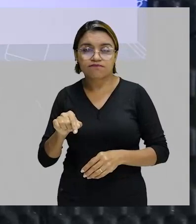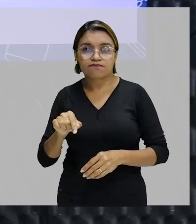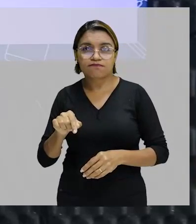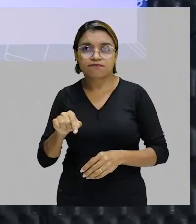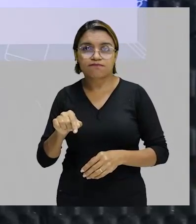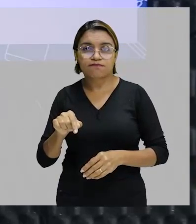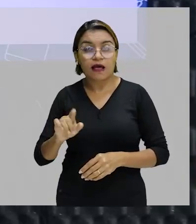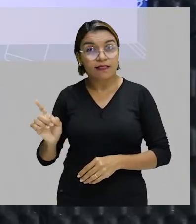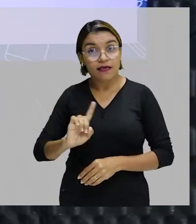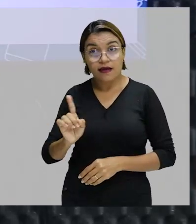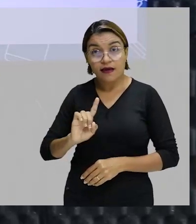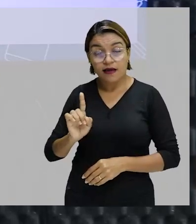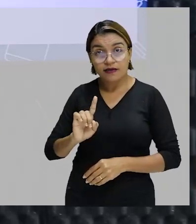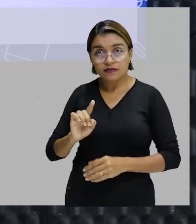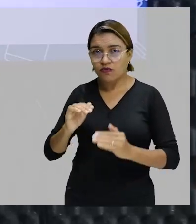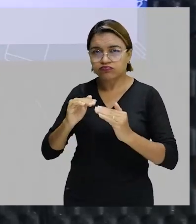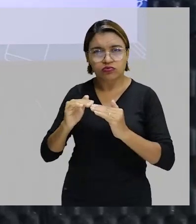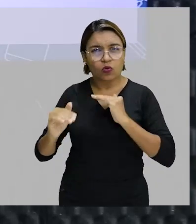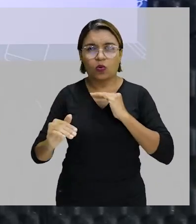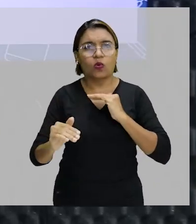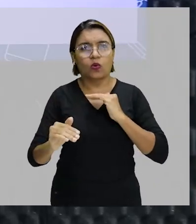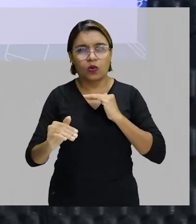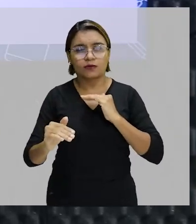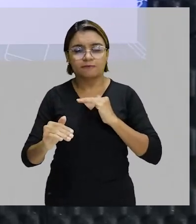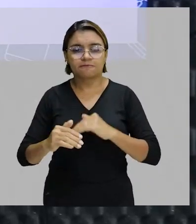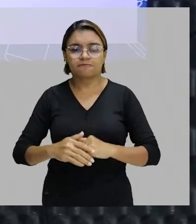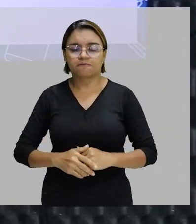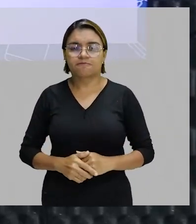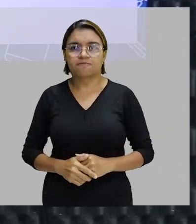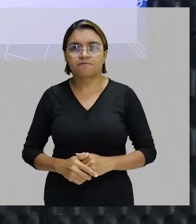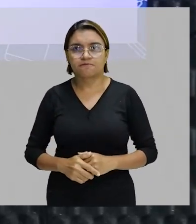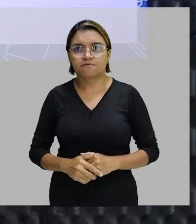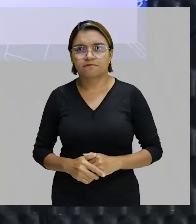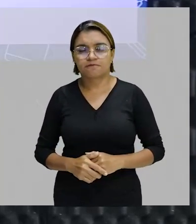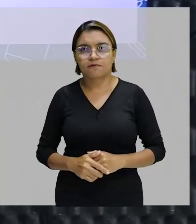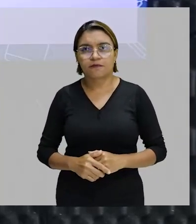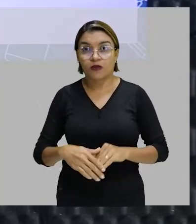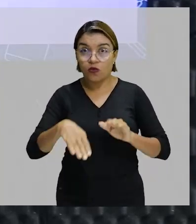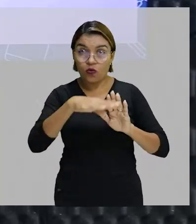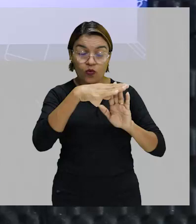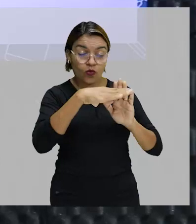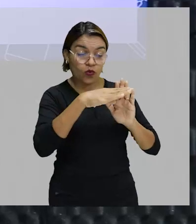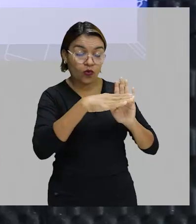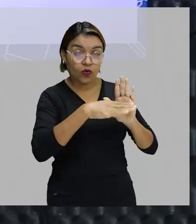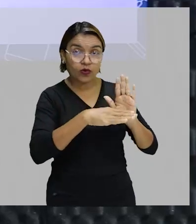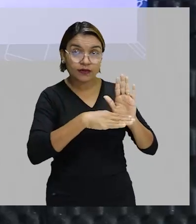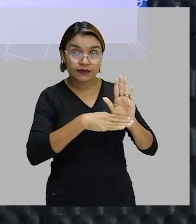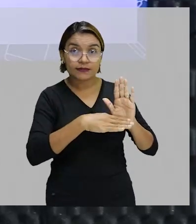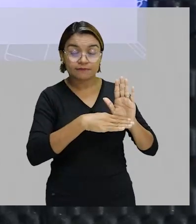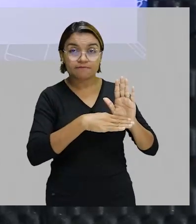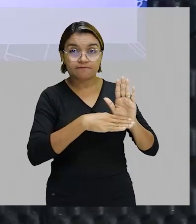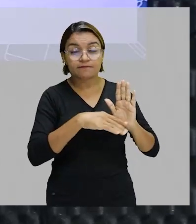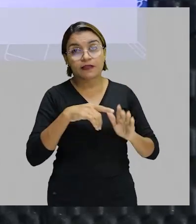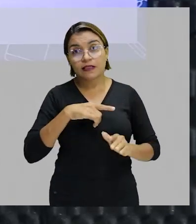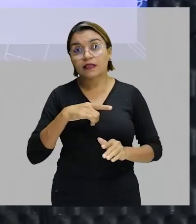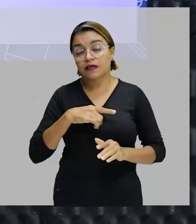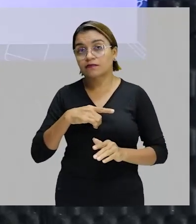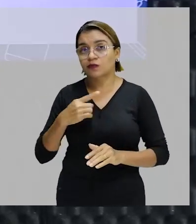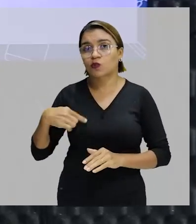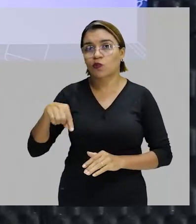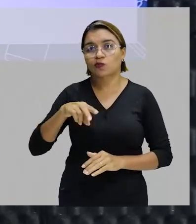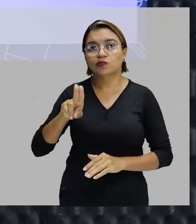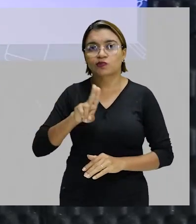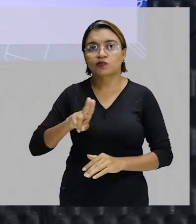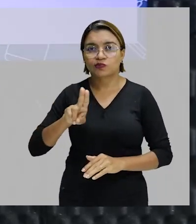contradição sobre aquela afirmação anteriormente mencionada. Bom, nosso roteiro, então, vamos recapitular um pouquinho do que é